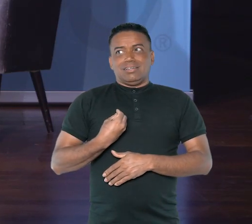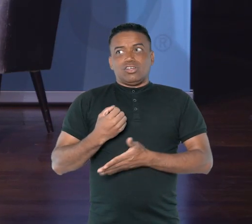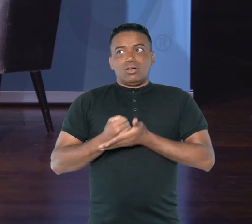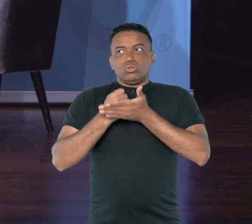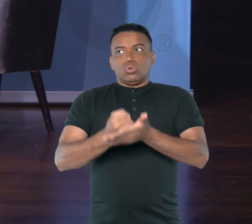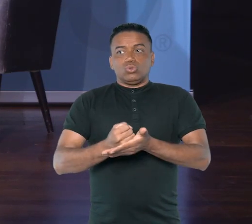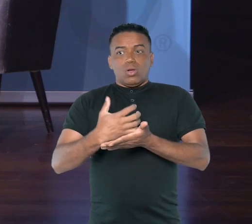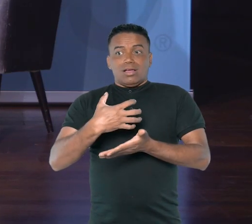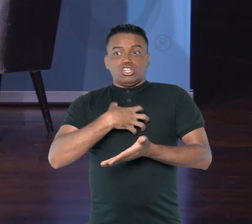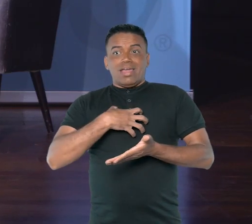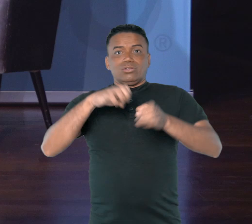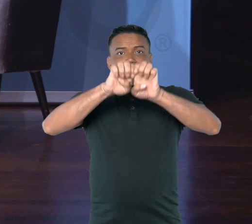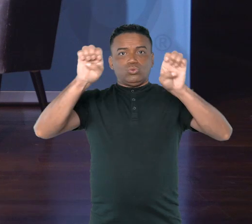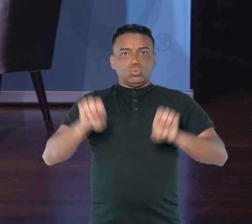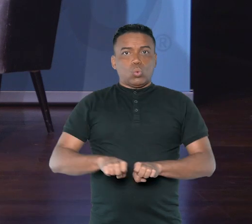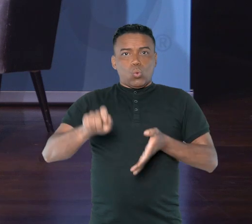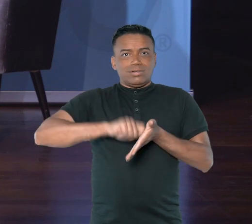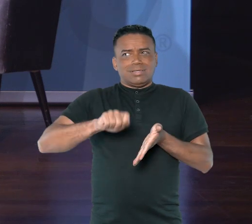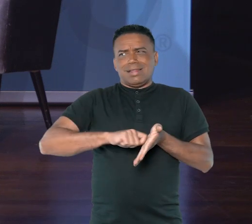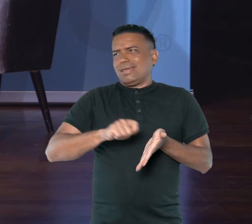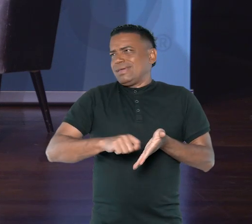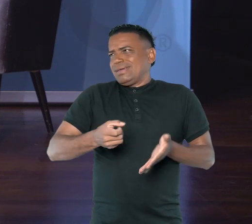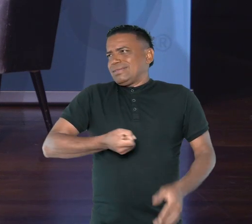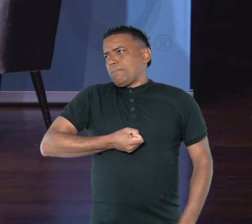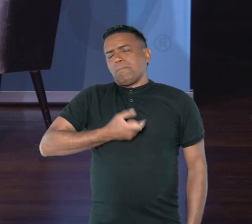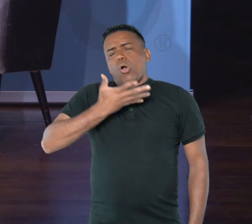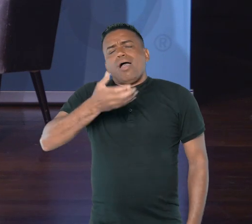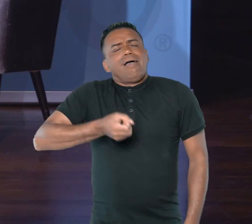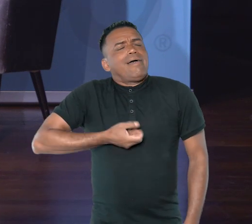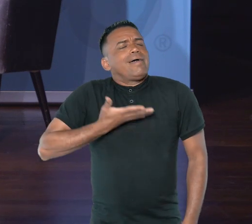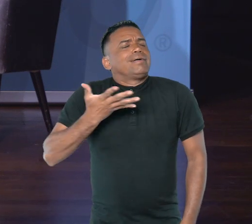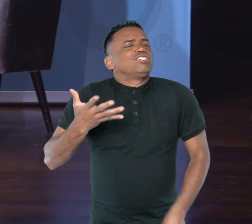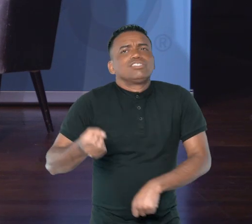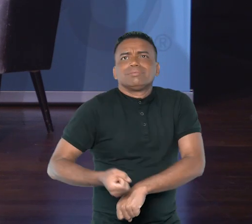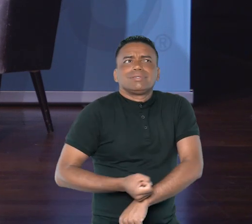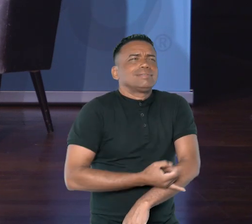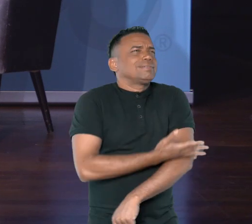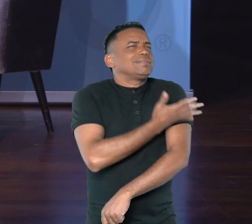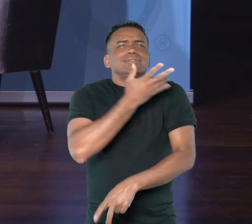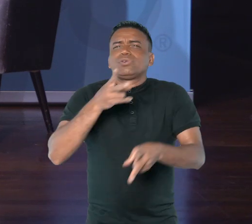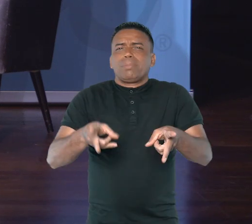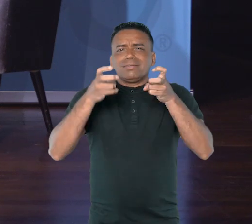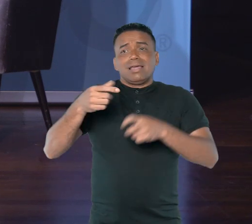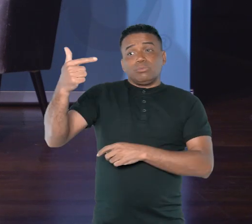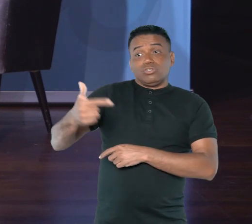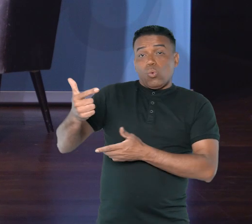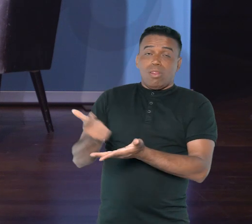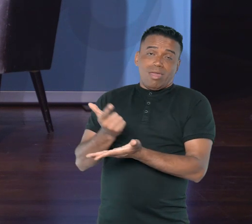escrever tão consagrada, né? Tão poética, tão sensível, que eu percebo também nesse segundo